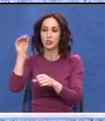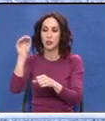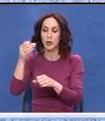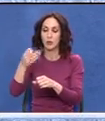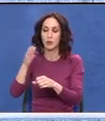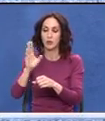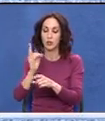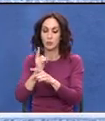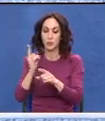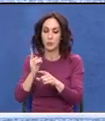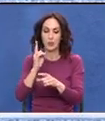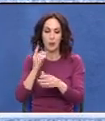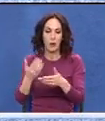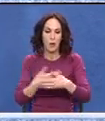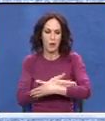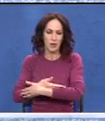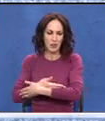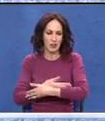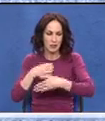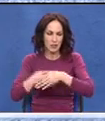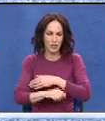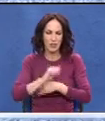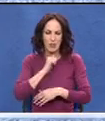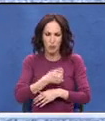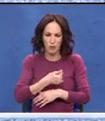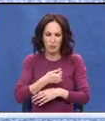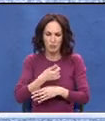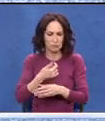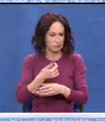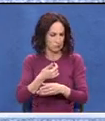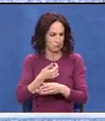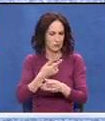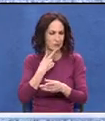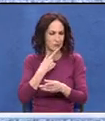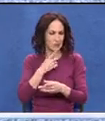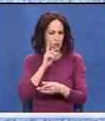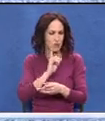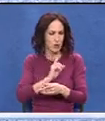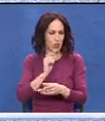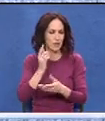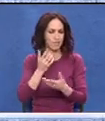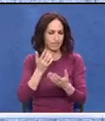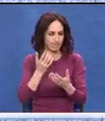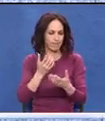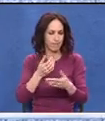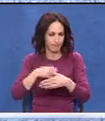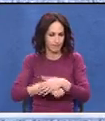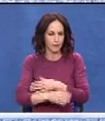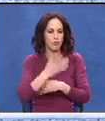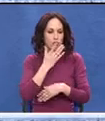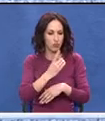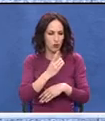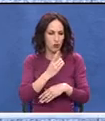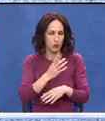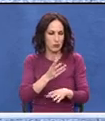porque se tratava de uma vergonha sem mexidas morta e aí rapidamente se percebeu que esta mulher tinha então tido a criança sozinha em